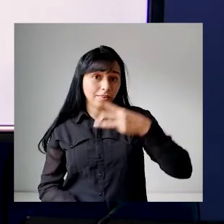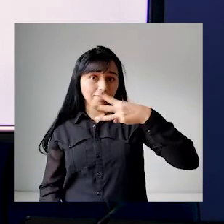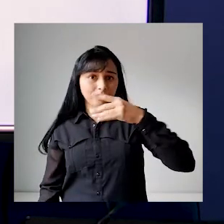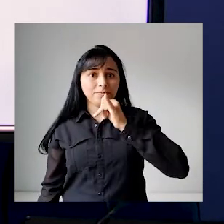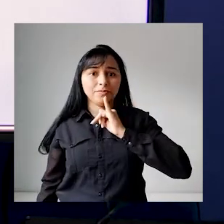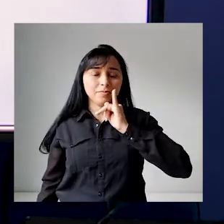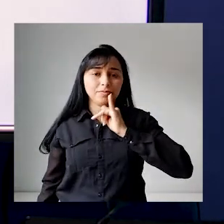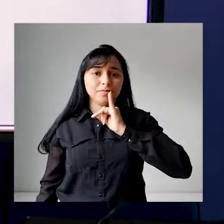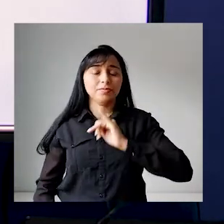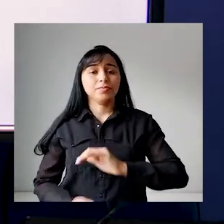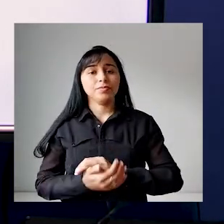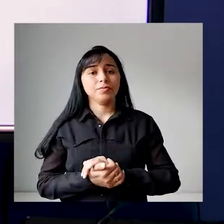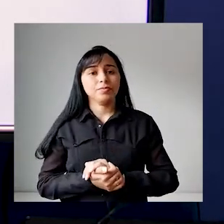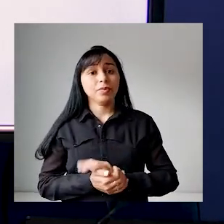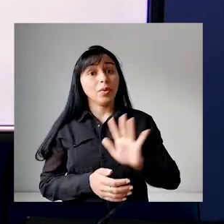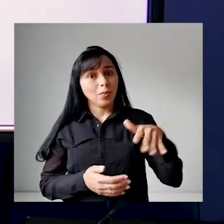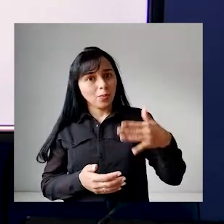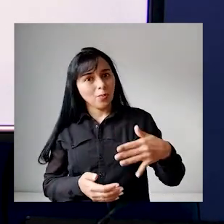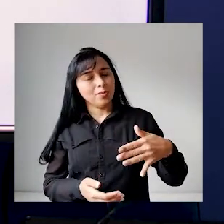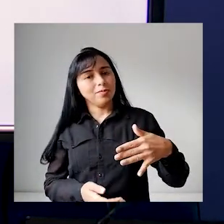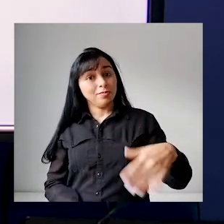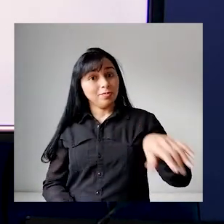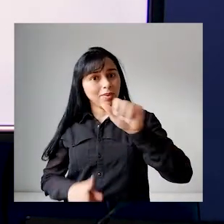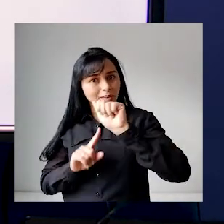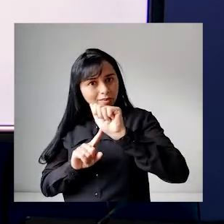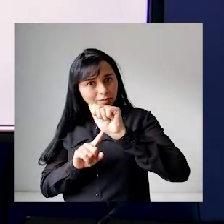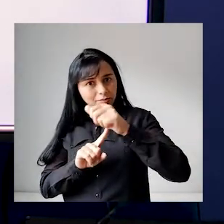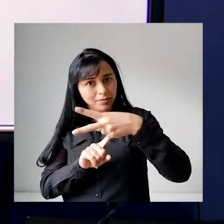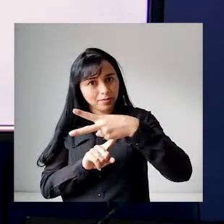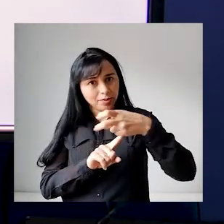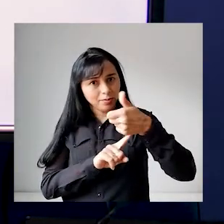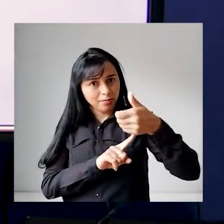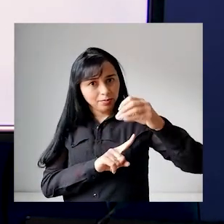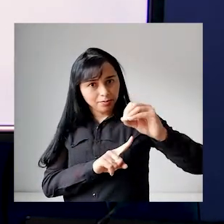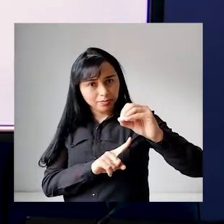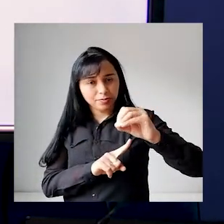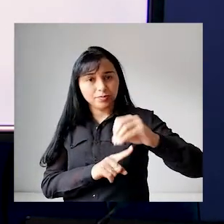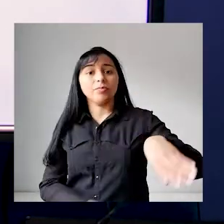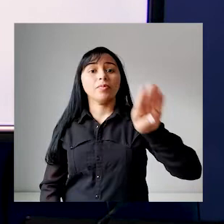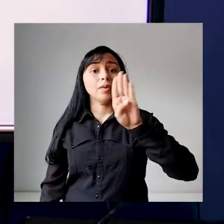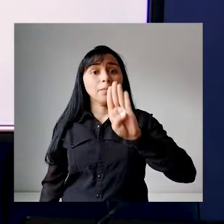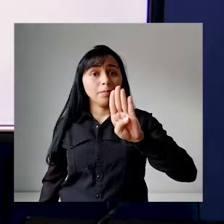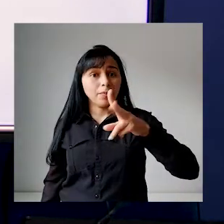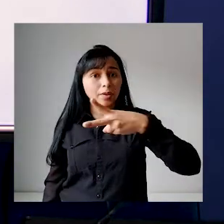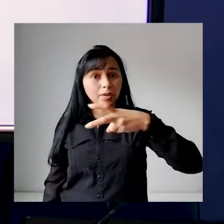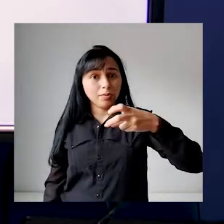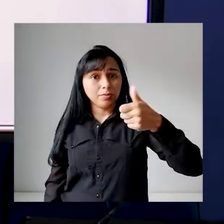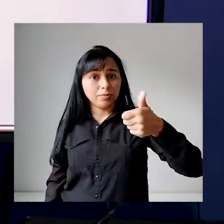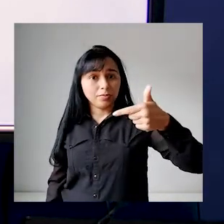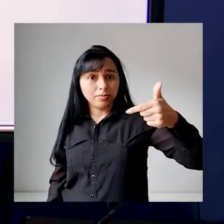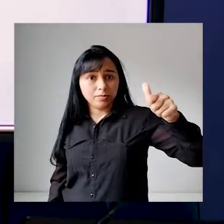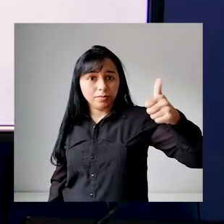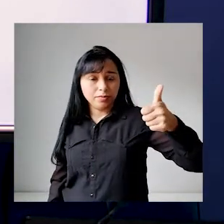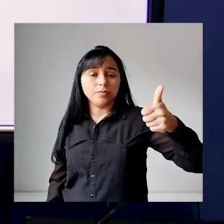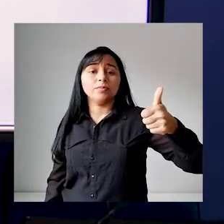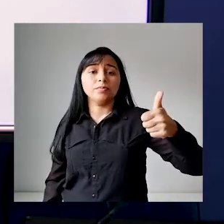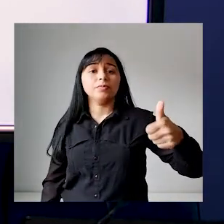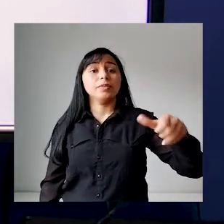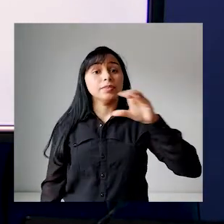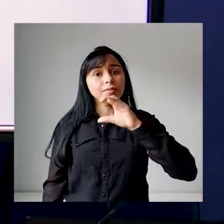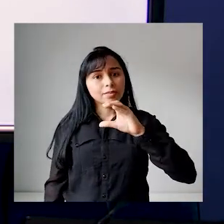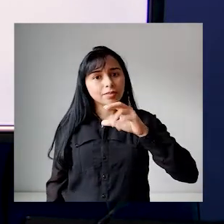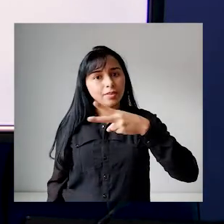Terceiro exemplo. Quando A for igual a 10, B igual a 121, C igual a 8,